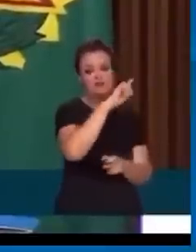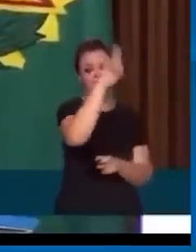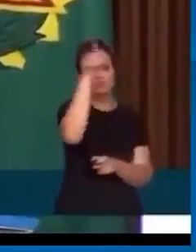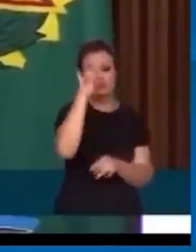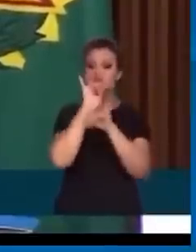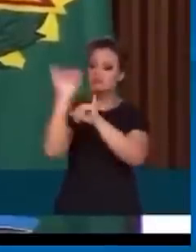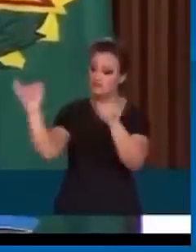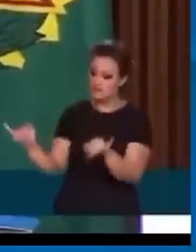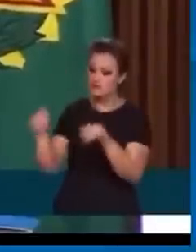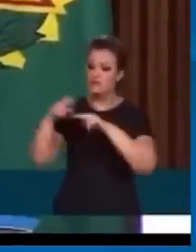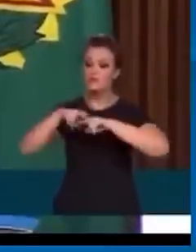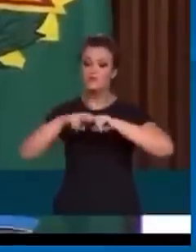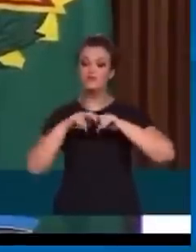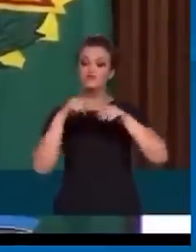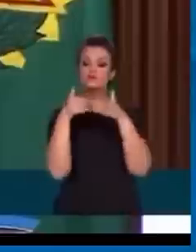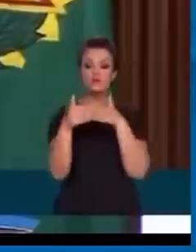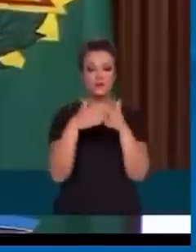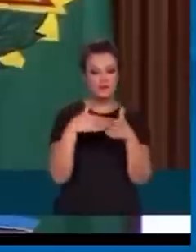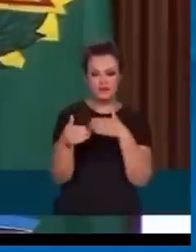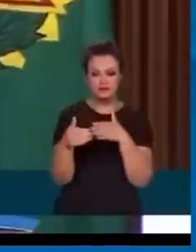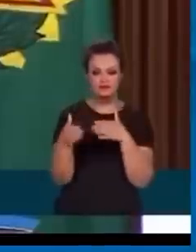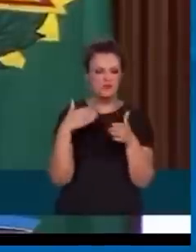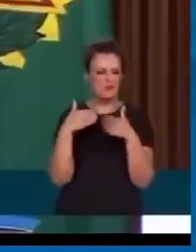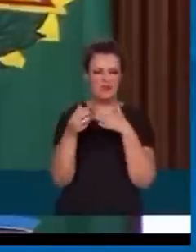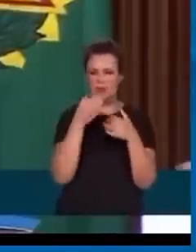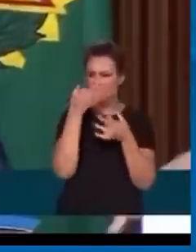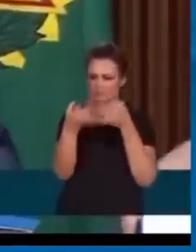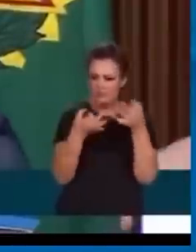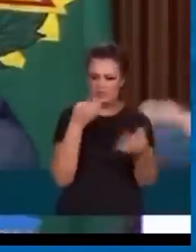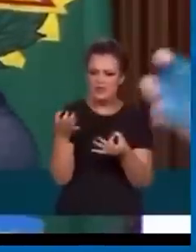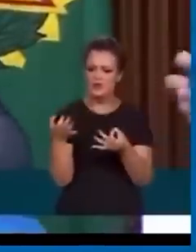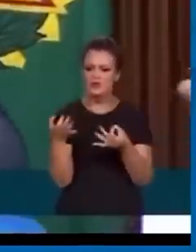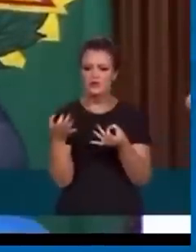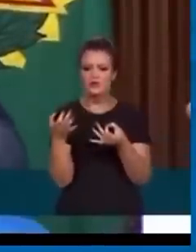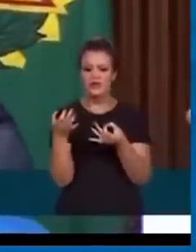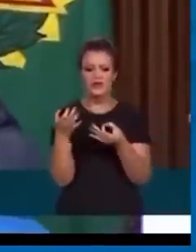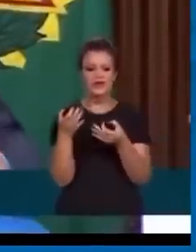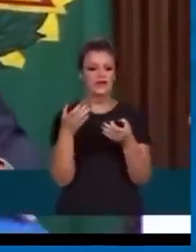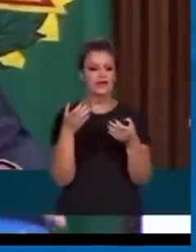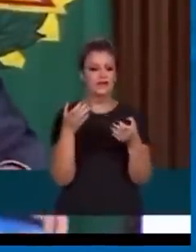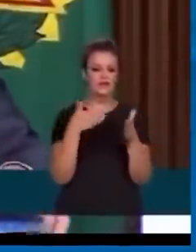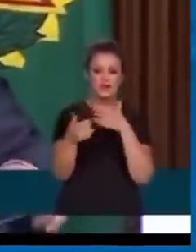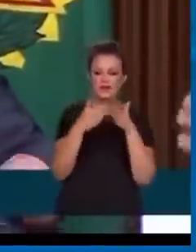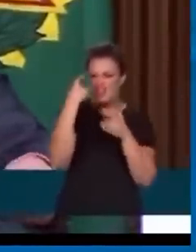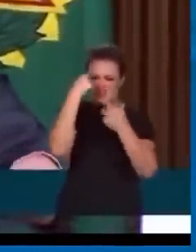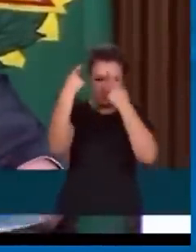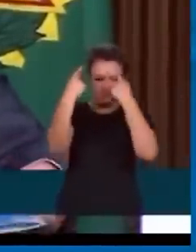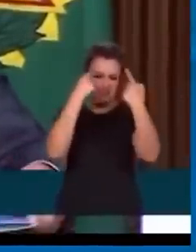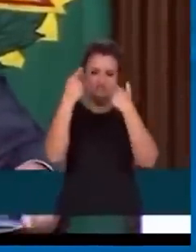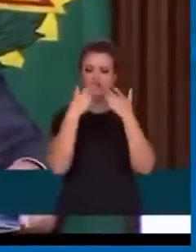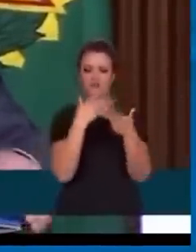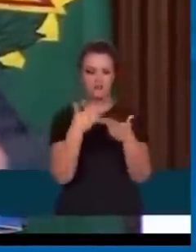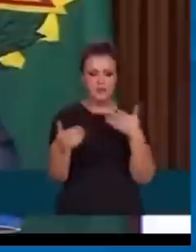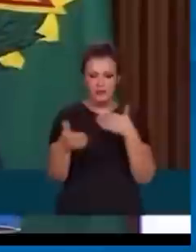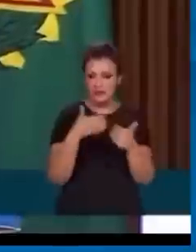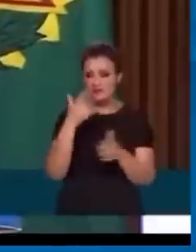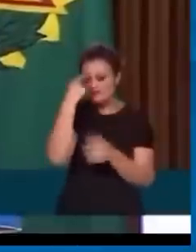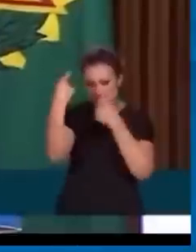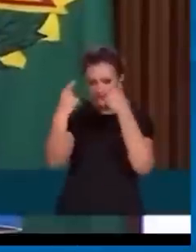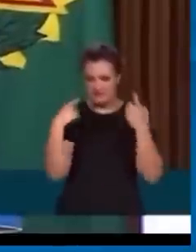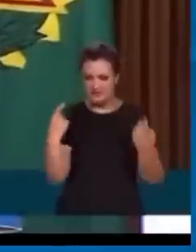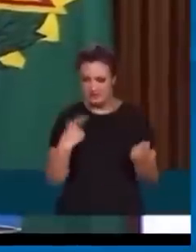que é importante toda e qualquer, sabe, posição, qualquer genialidade